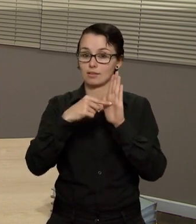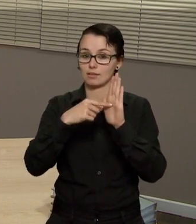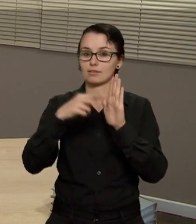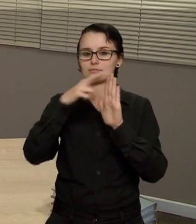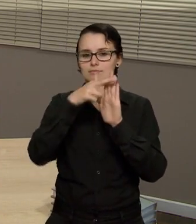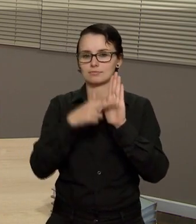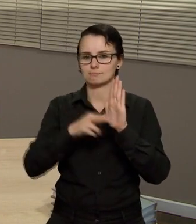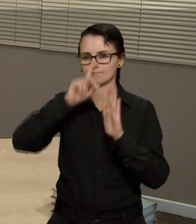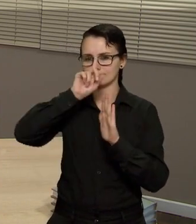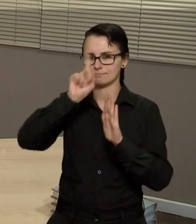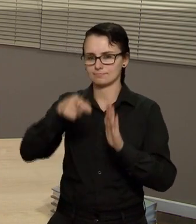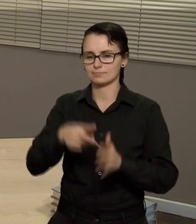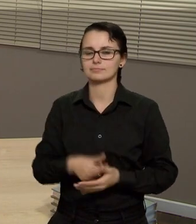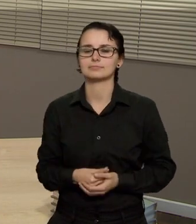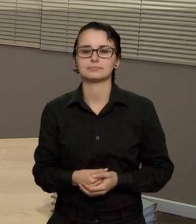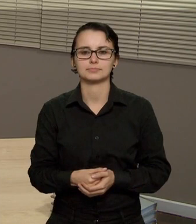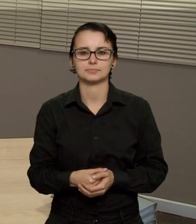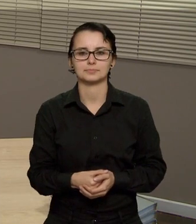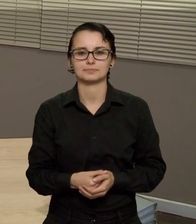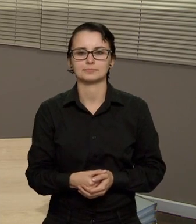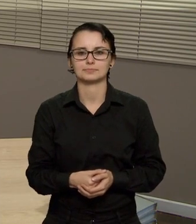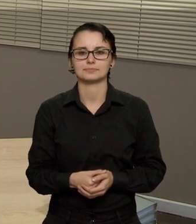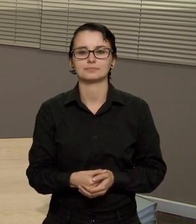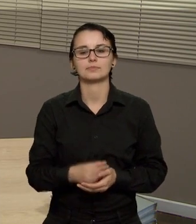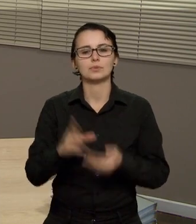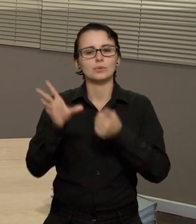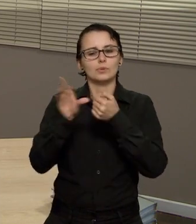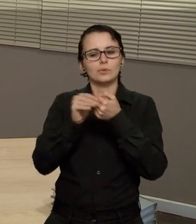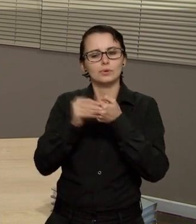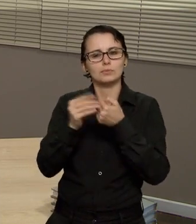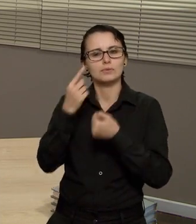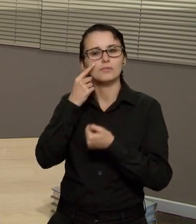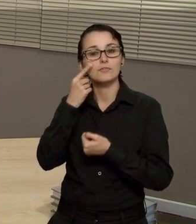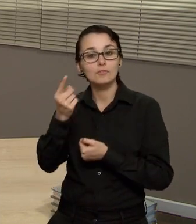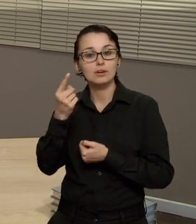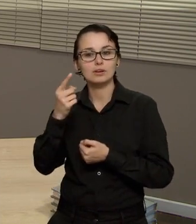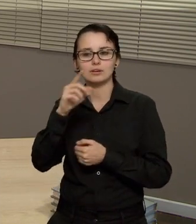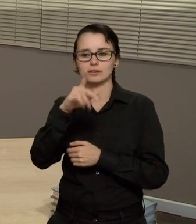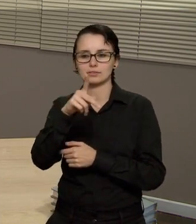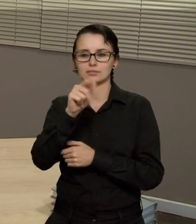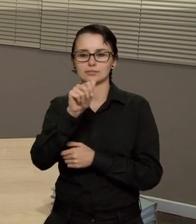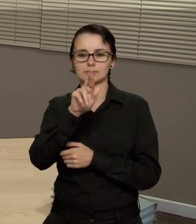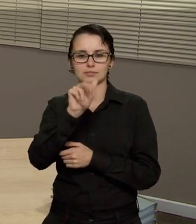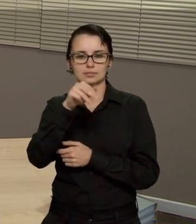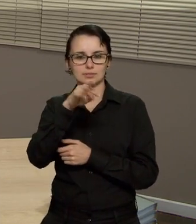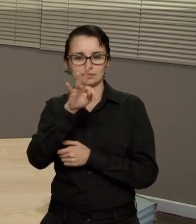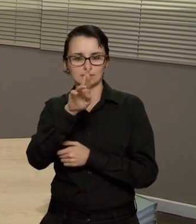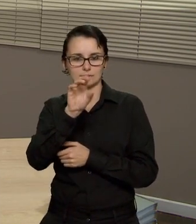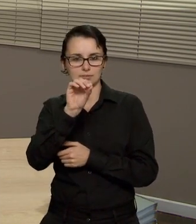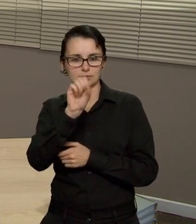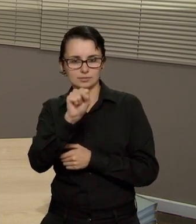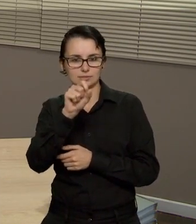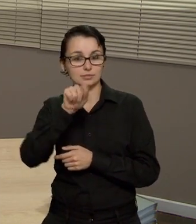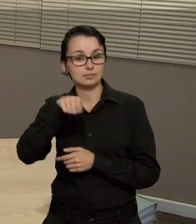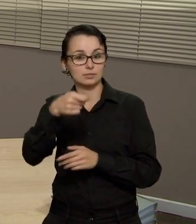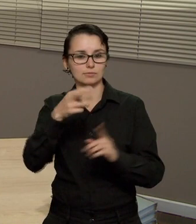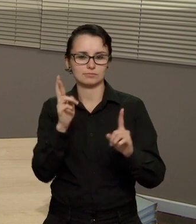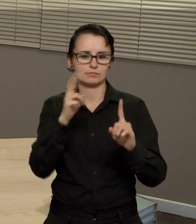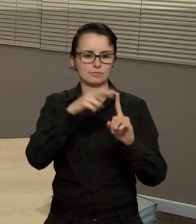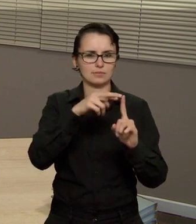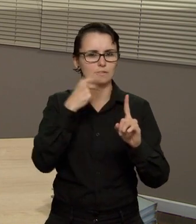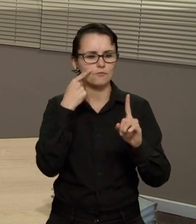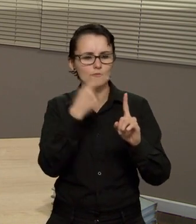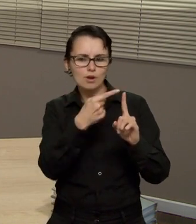regulamentam esta temática. O conhecimento e determinação desses parâmetros são de fundamental importância